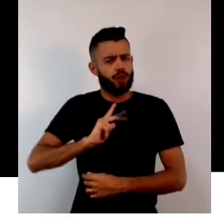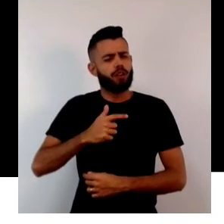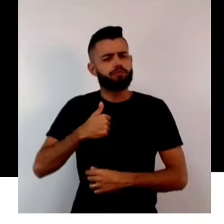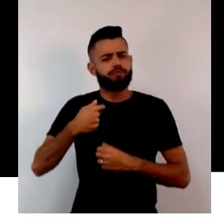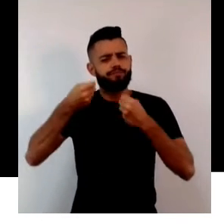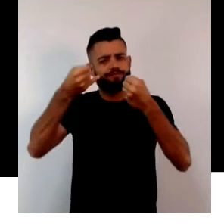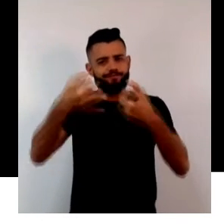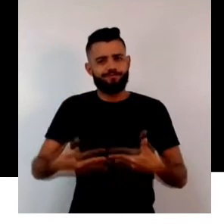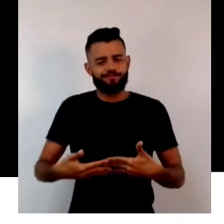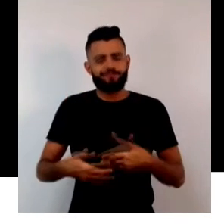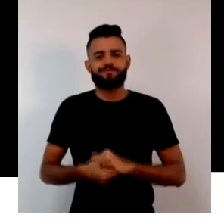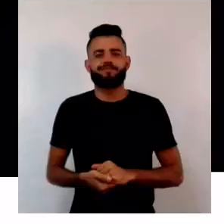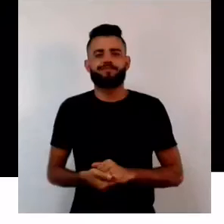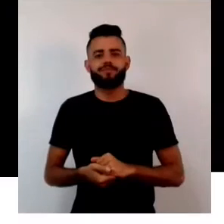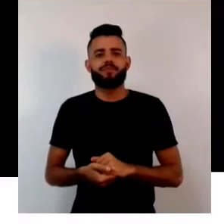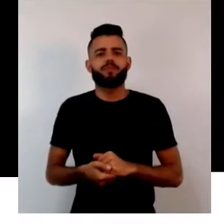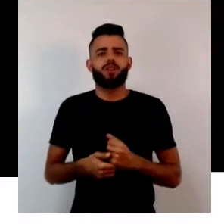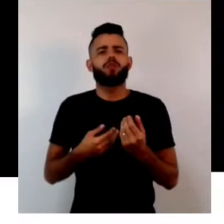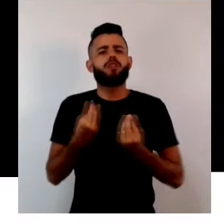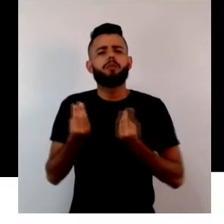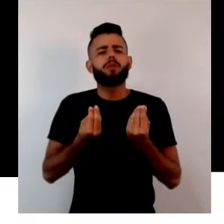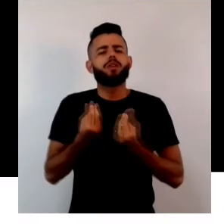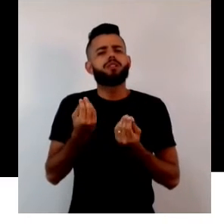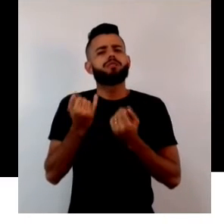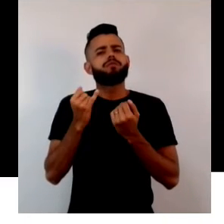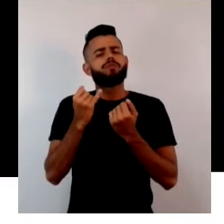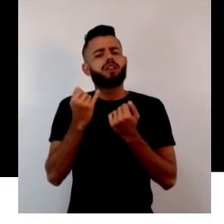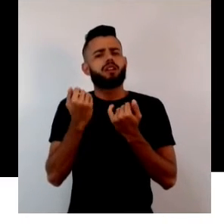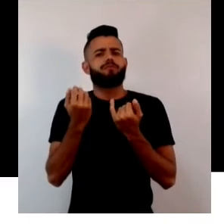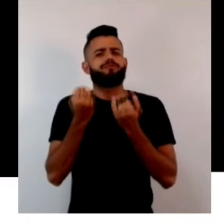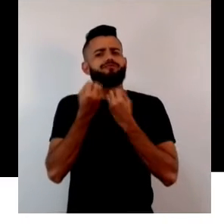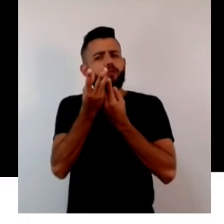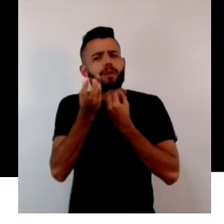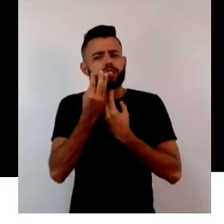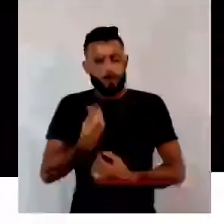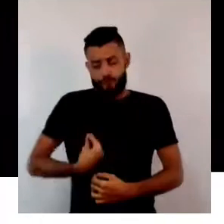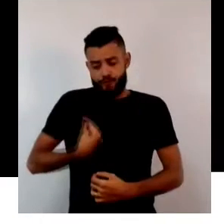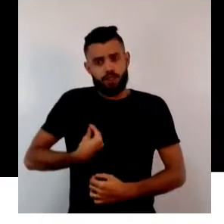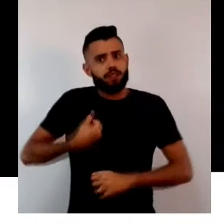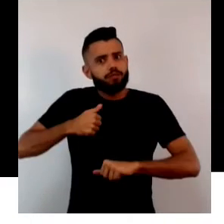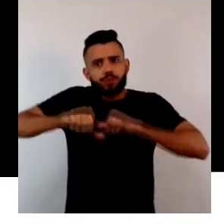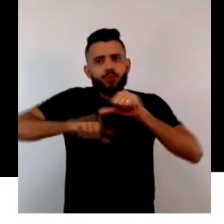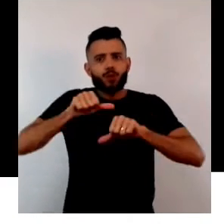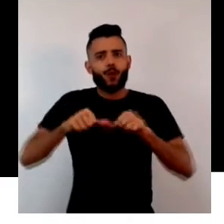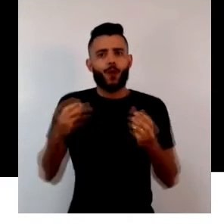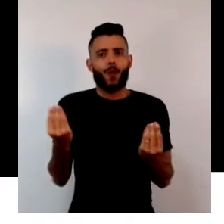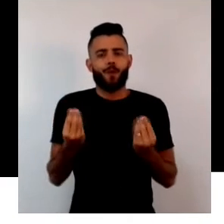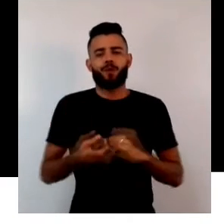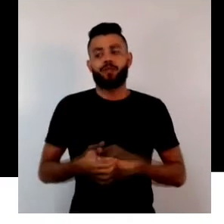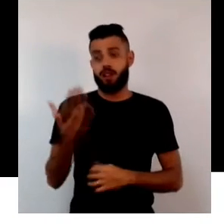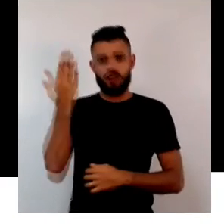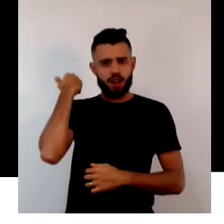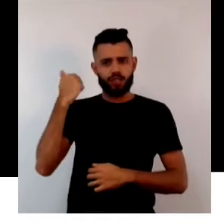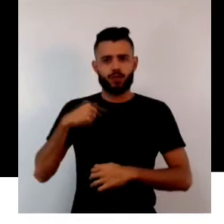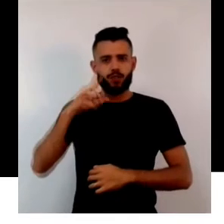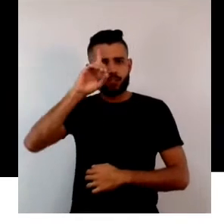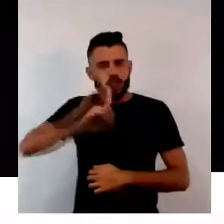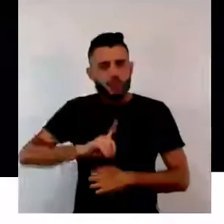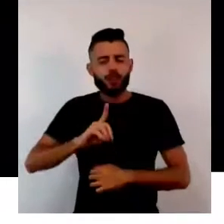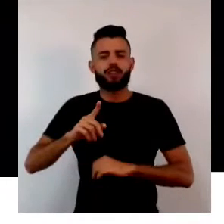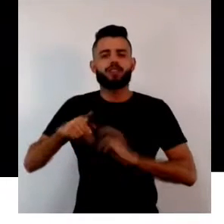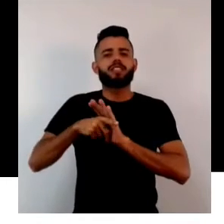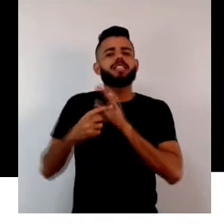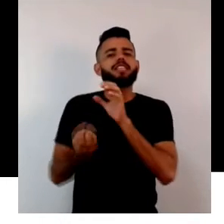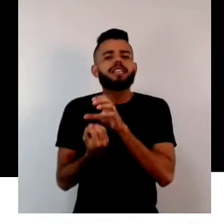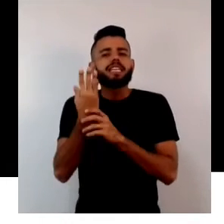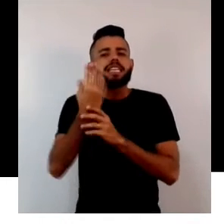a informação mudou completamente a minha vida. Eu era diretora de criação em agência, atuava também no